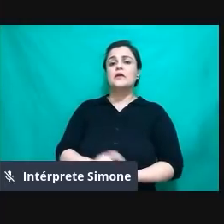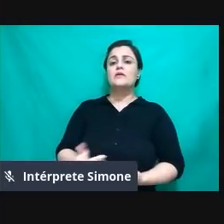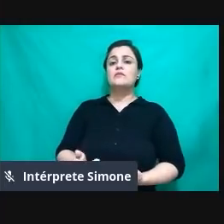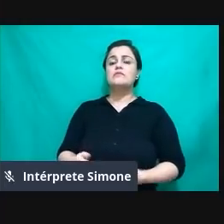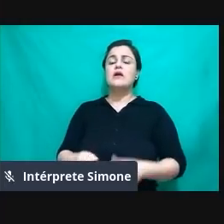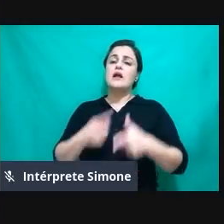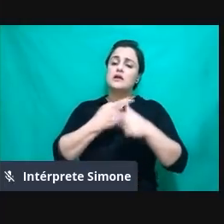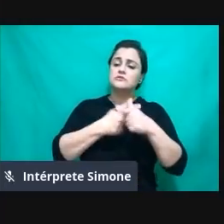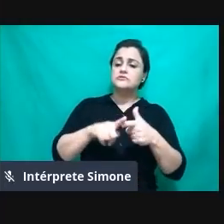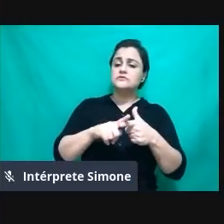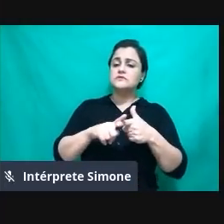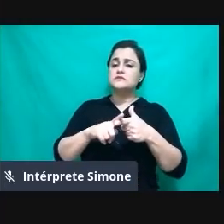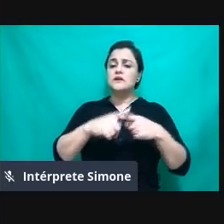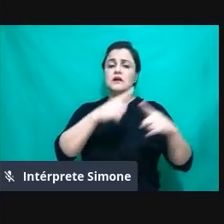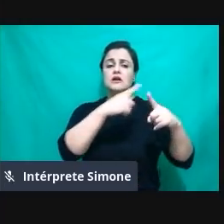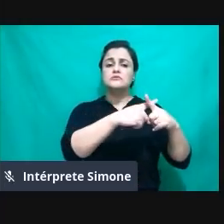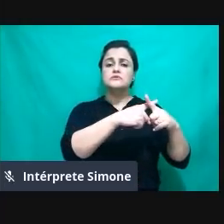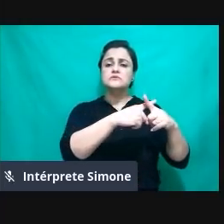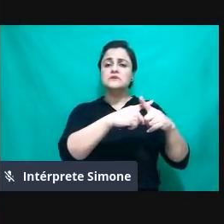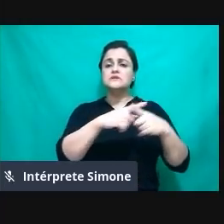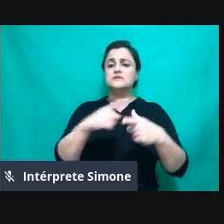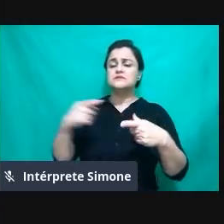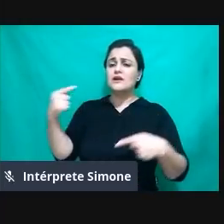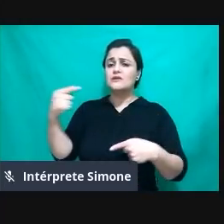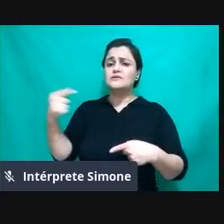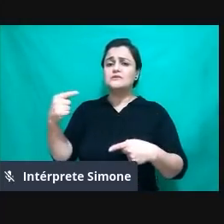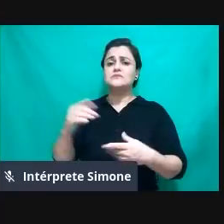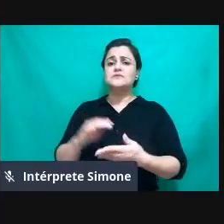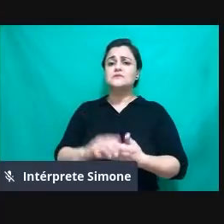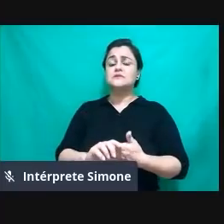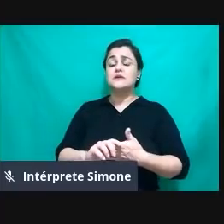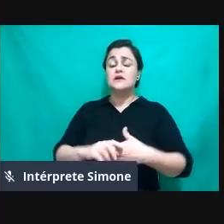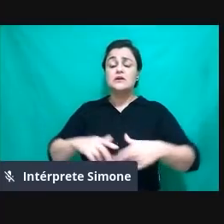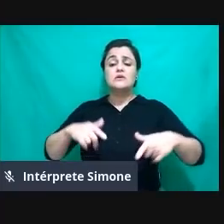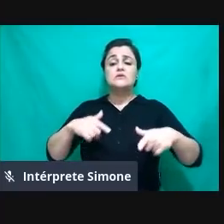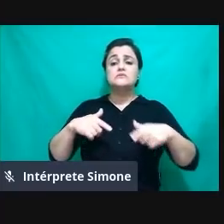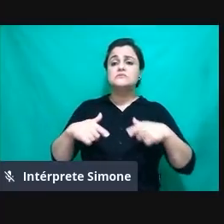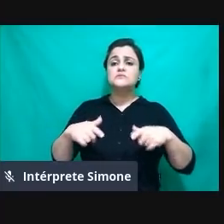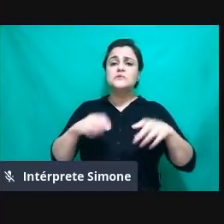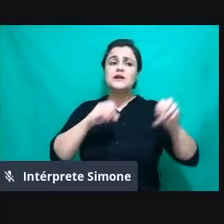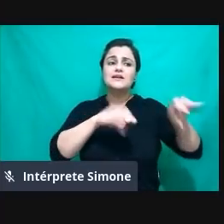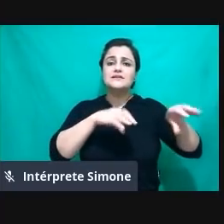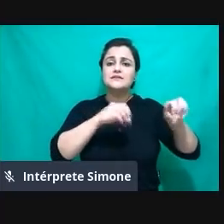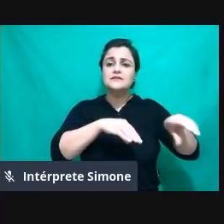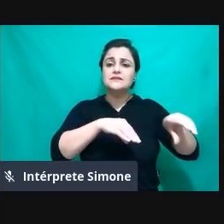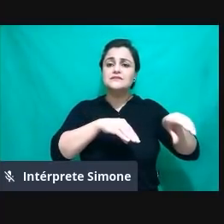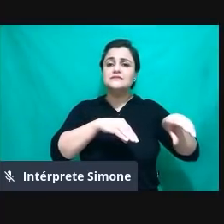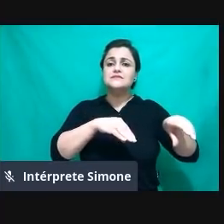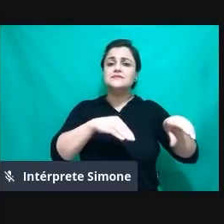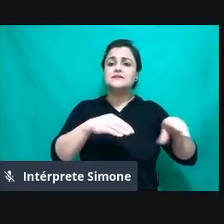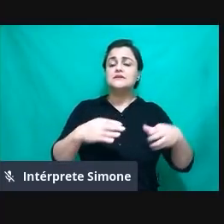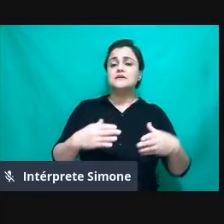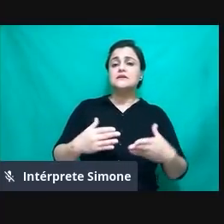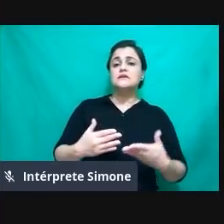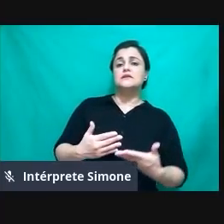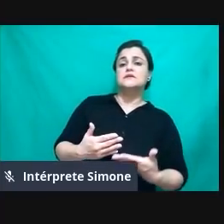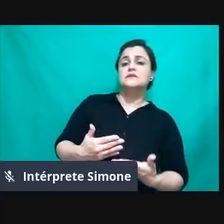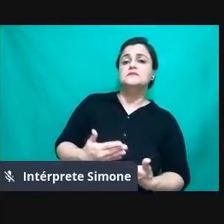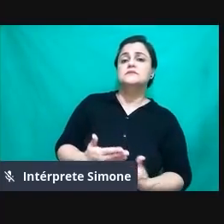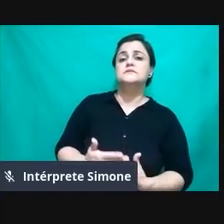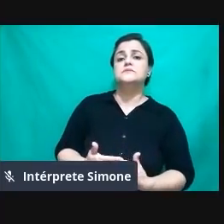a multiplicação, eu estou trabalhando com ele as propriedades que